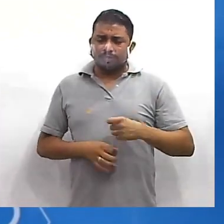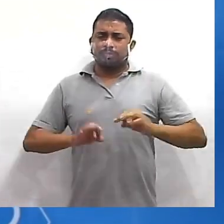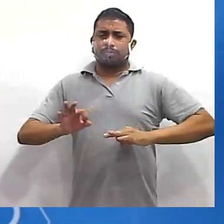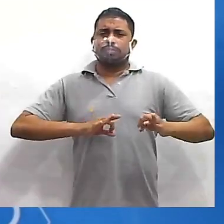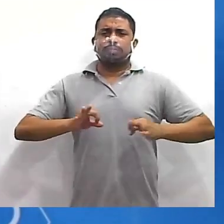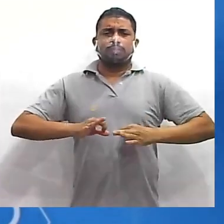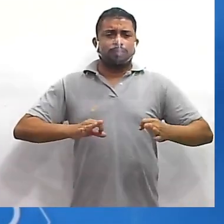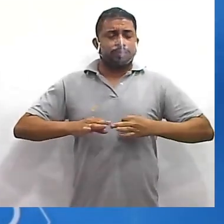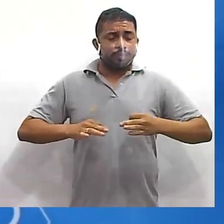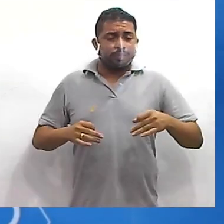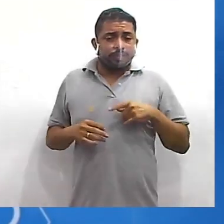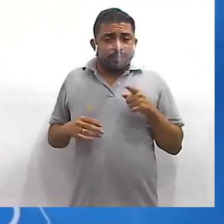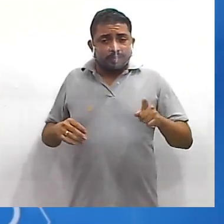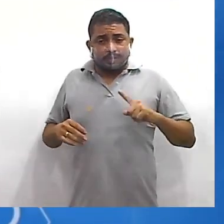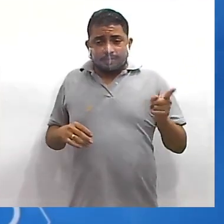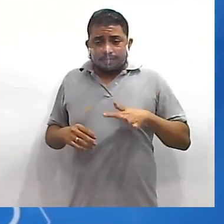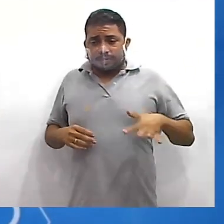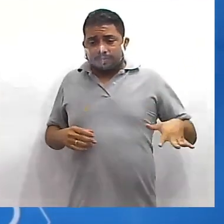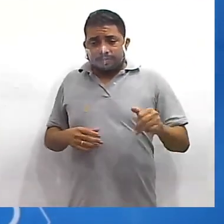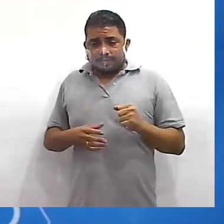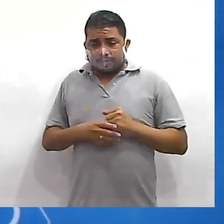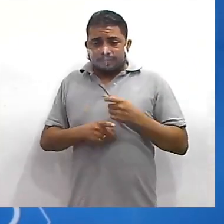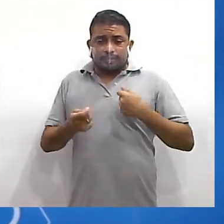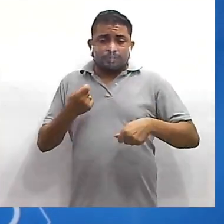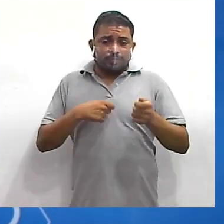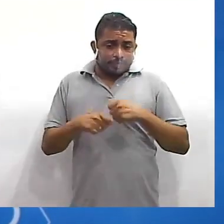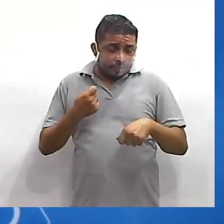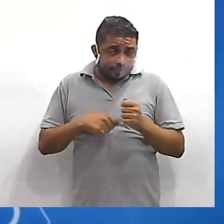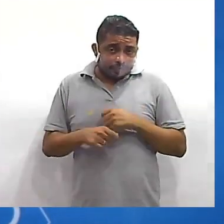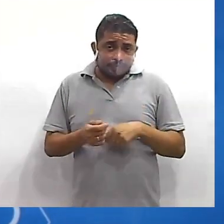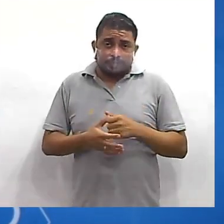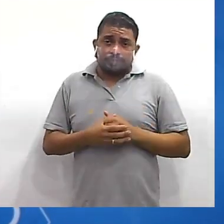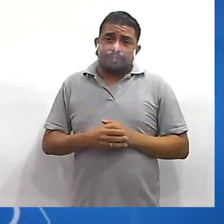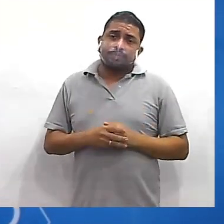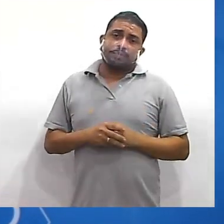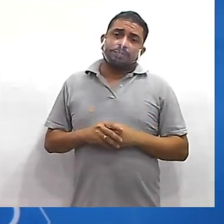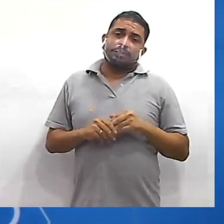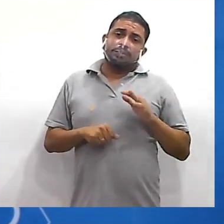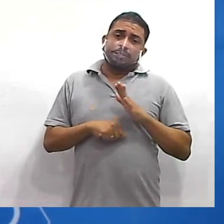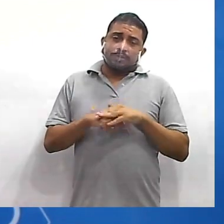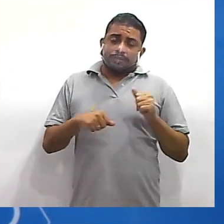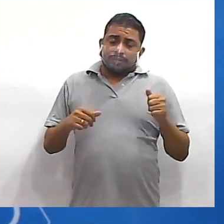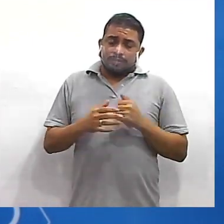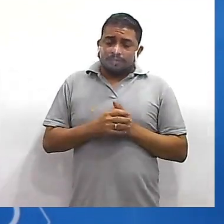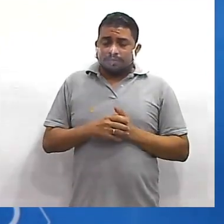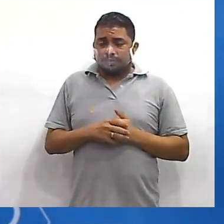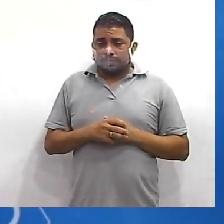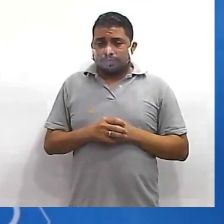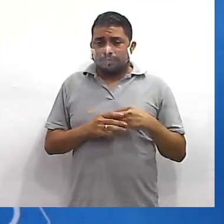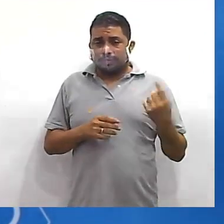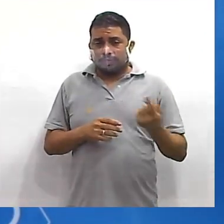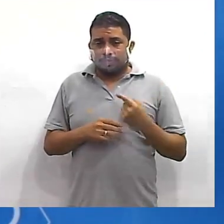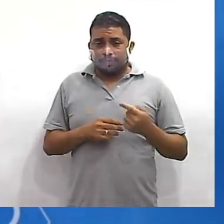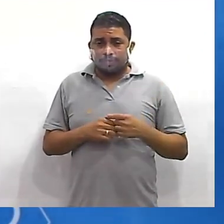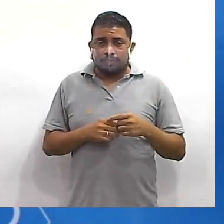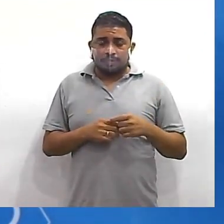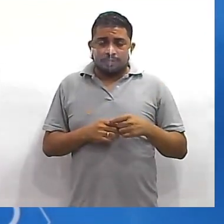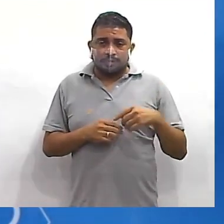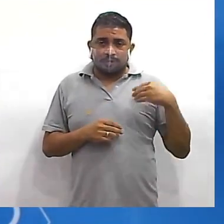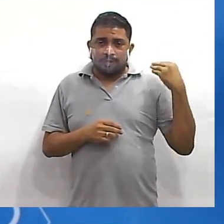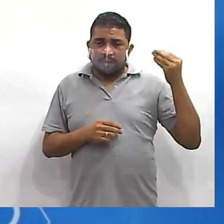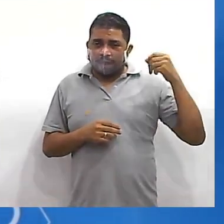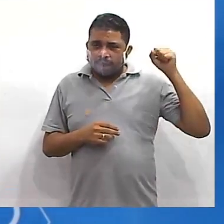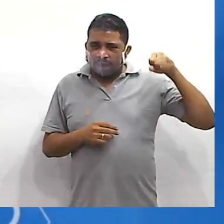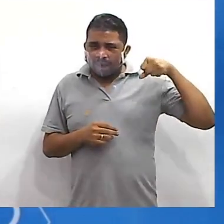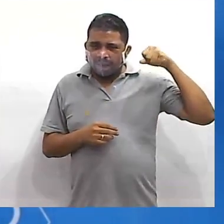aquele ambiente ali não é propício, né? Em administração a gente chama de que nós somos atores sociais, né?